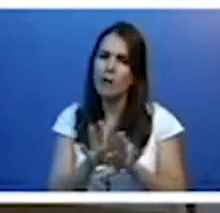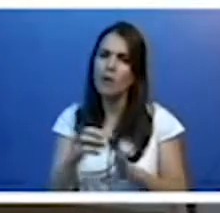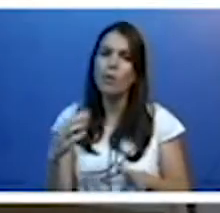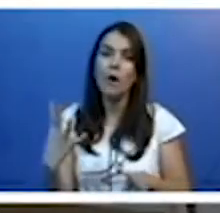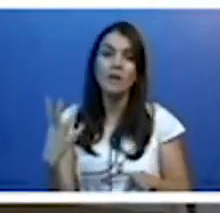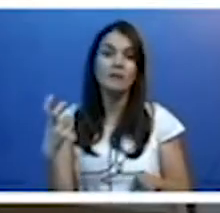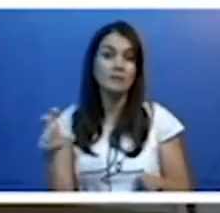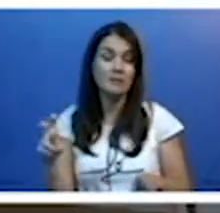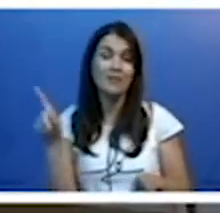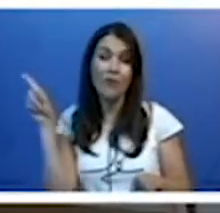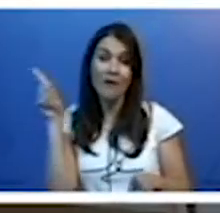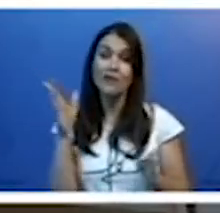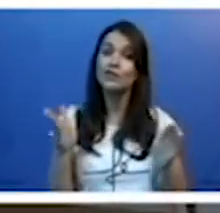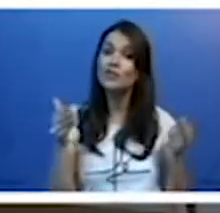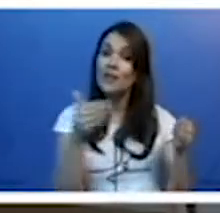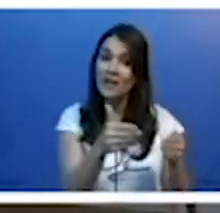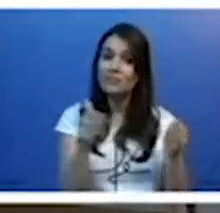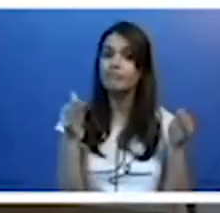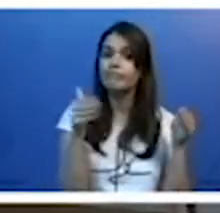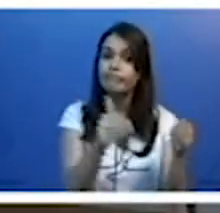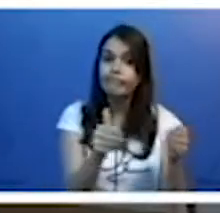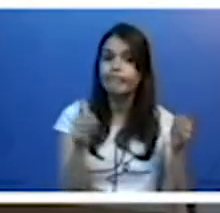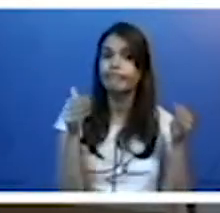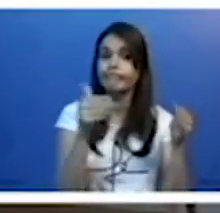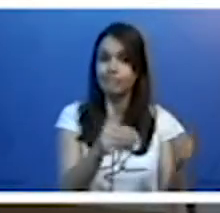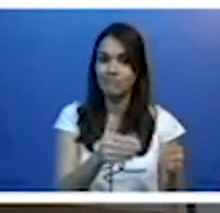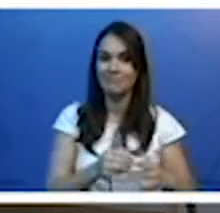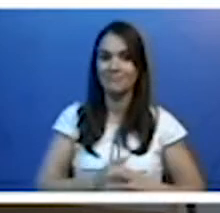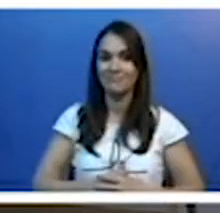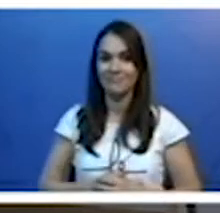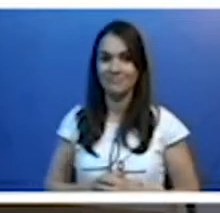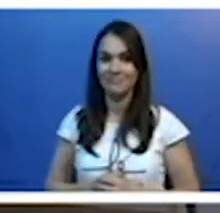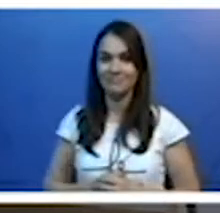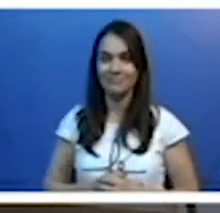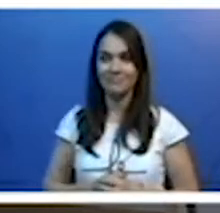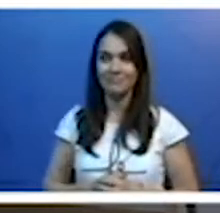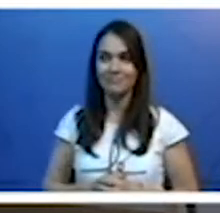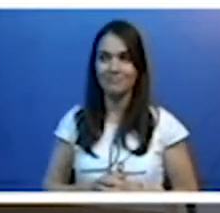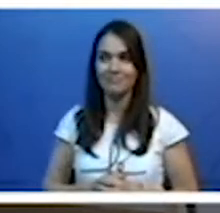eu faço então? Eu vou